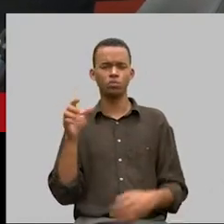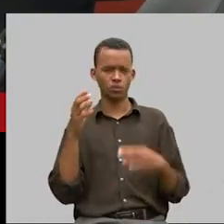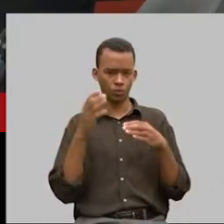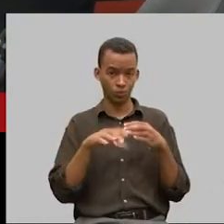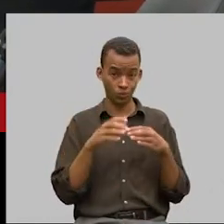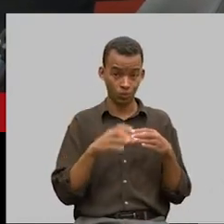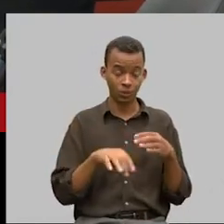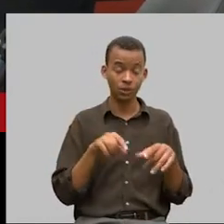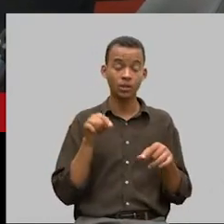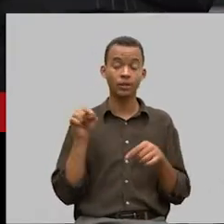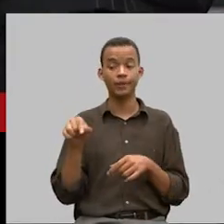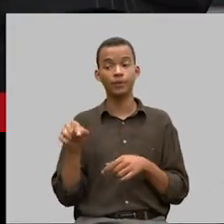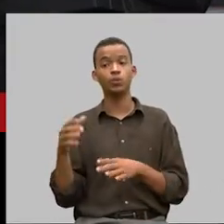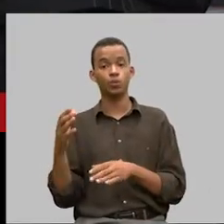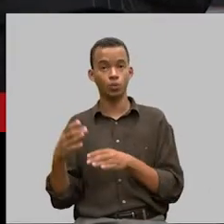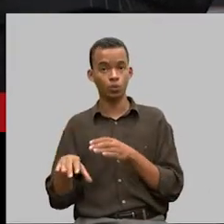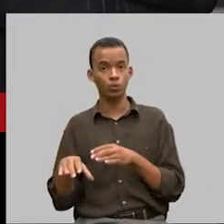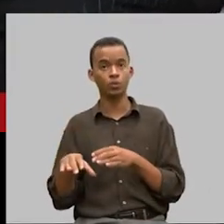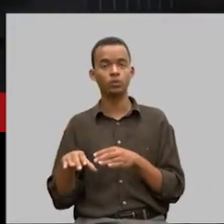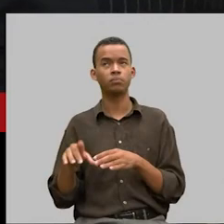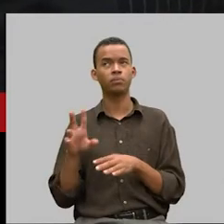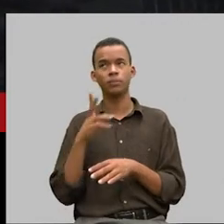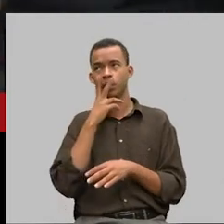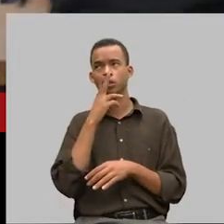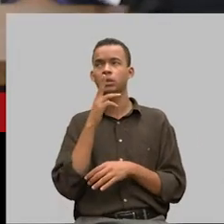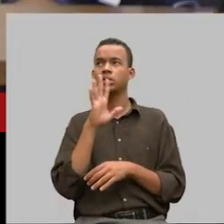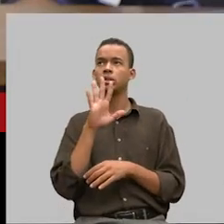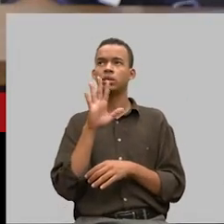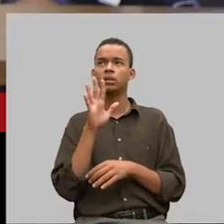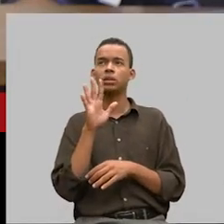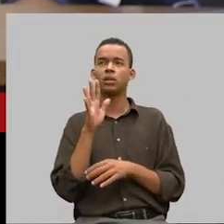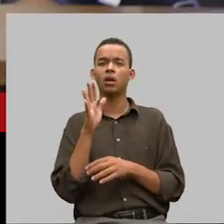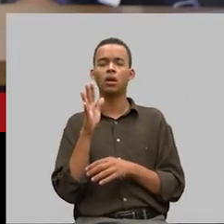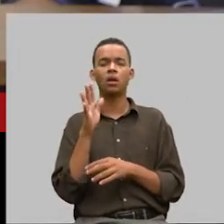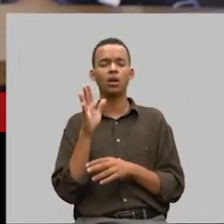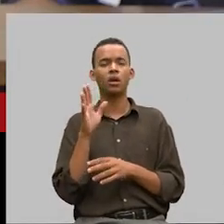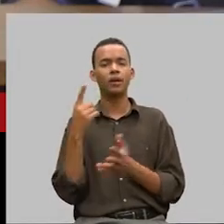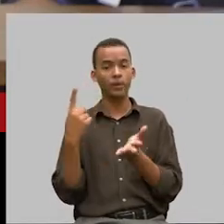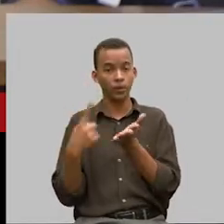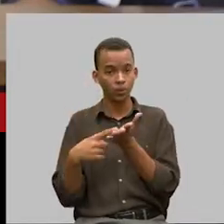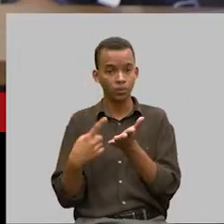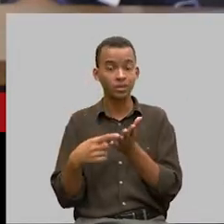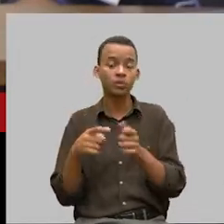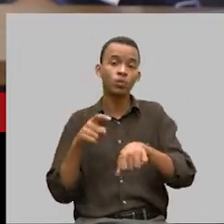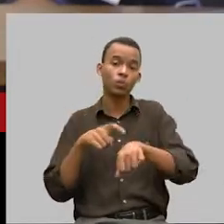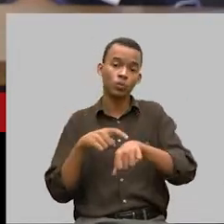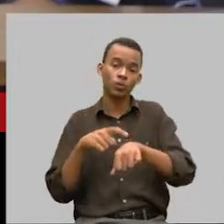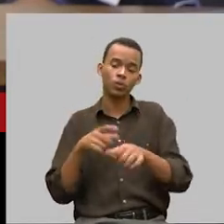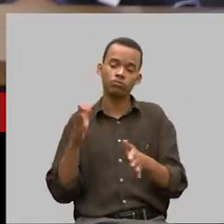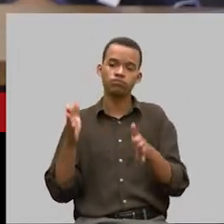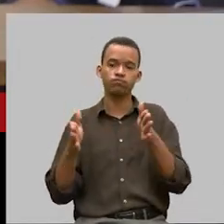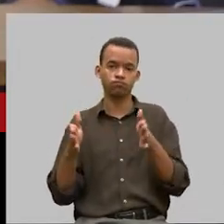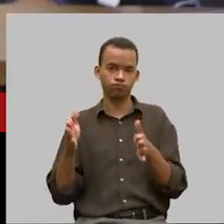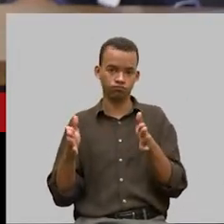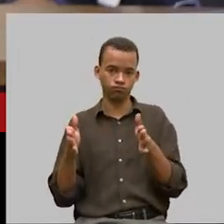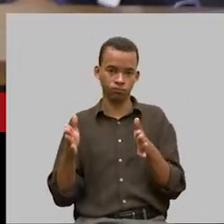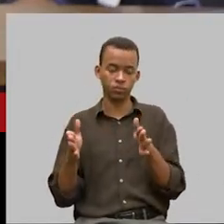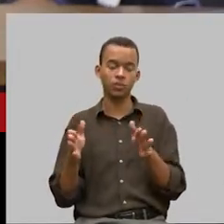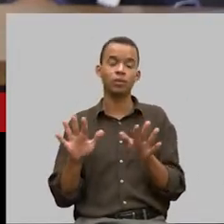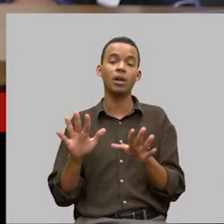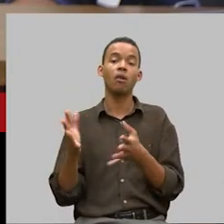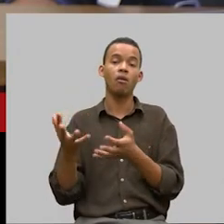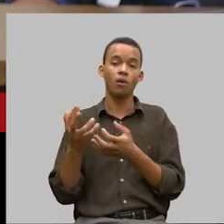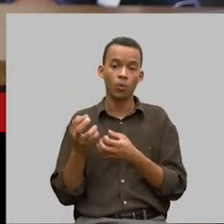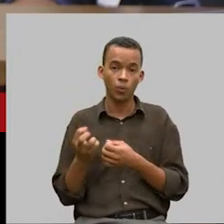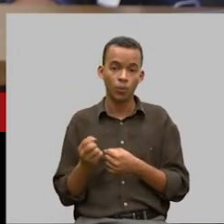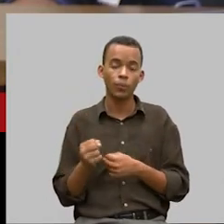em quanto que foi Acho que o ano uma uma contratação temporária e na verdade ele acolheu ser